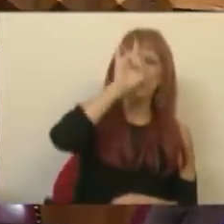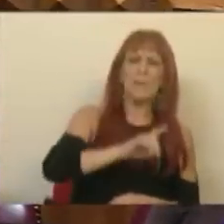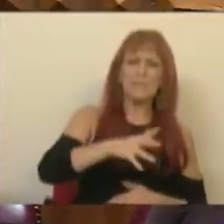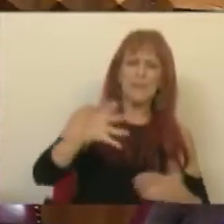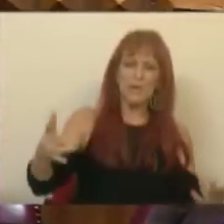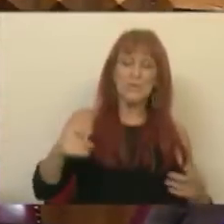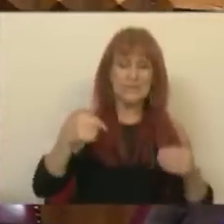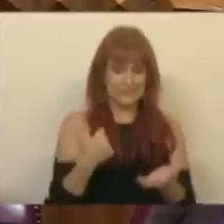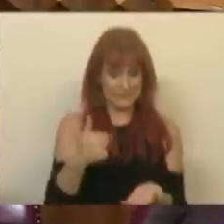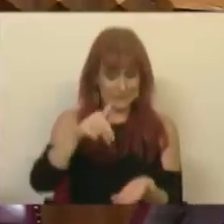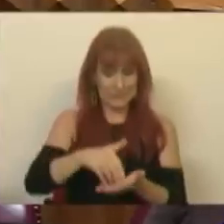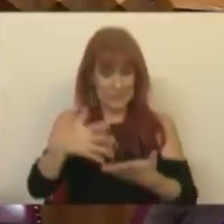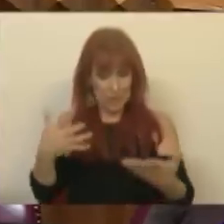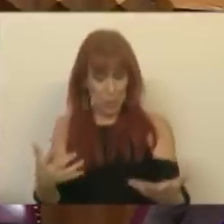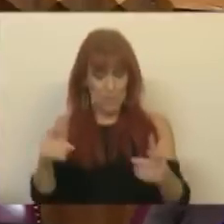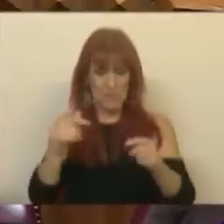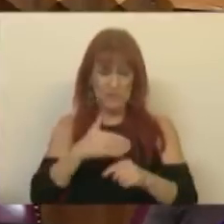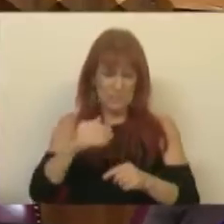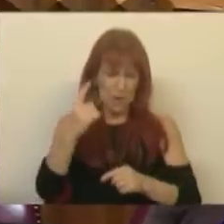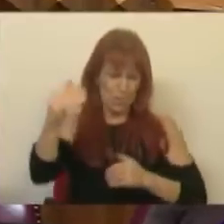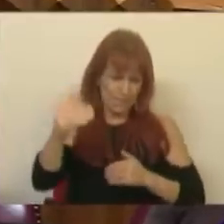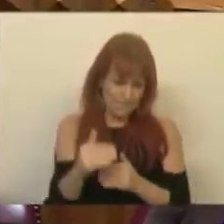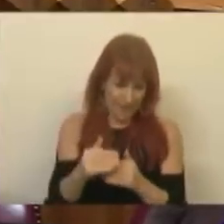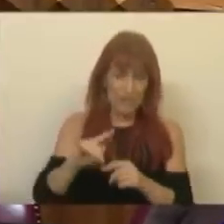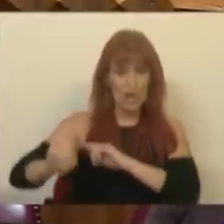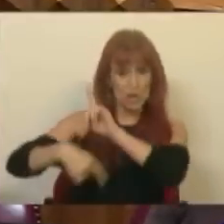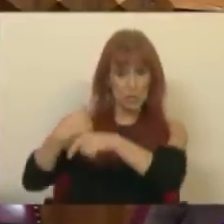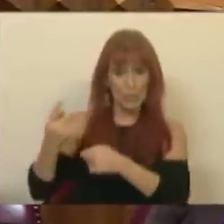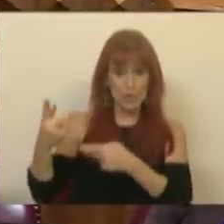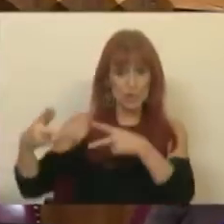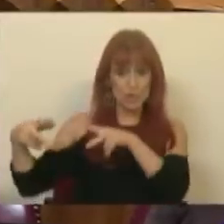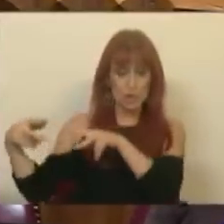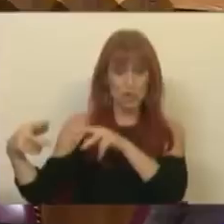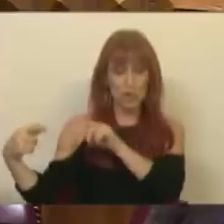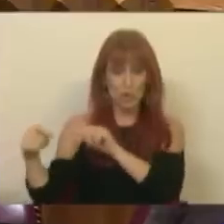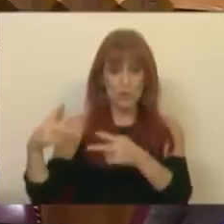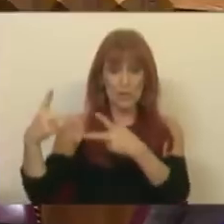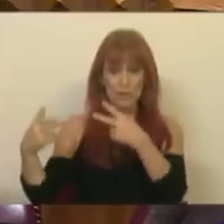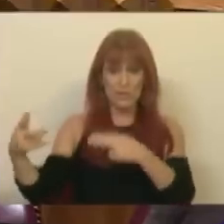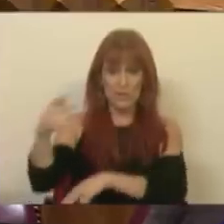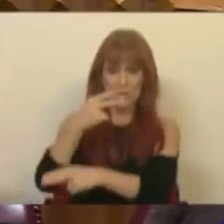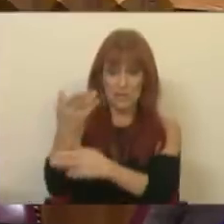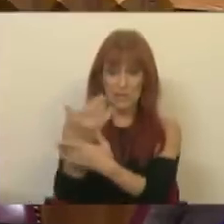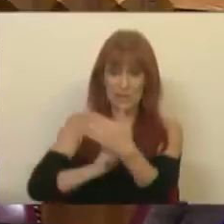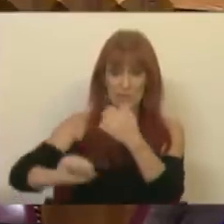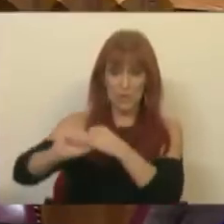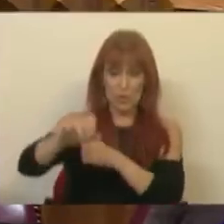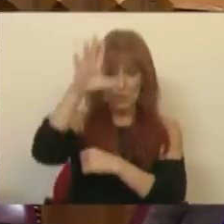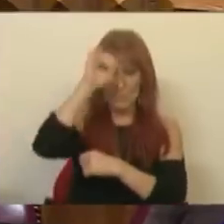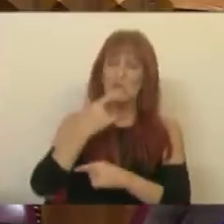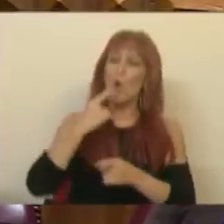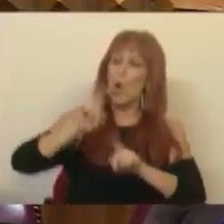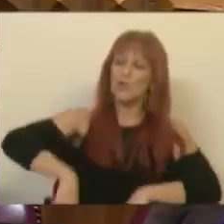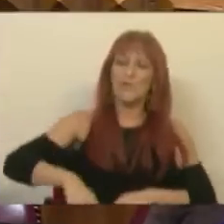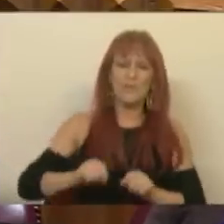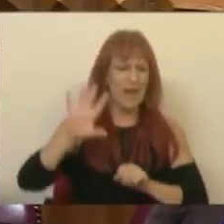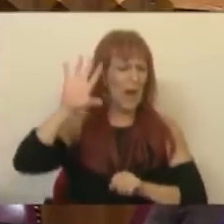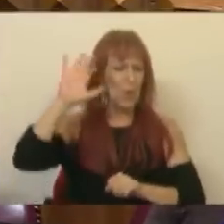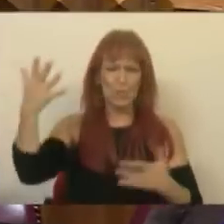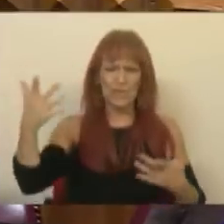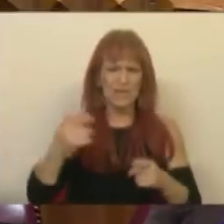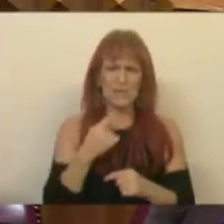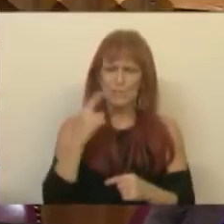Aqui estamos menos de uma semana após a discussão de uma Moção de censura e mais uma vez como acontece